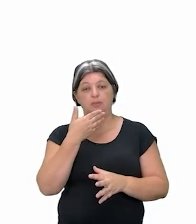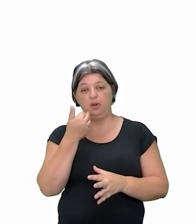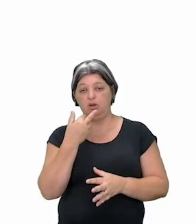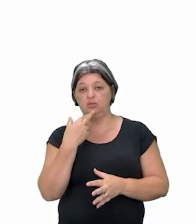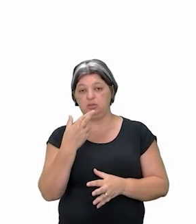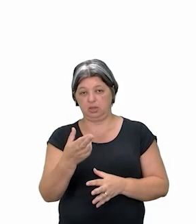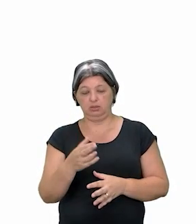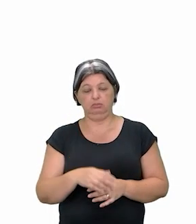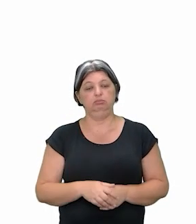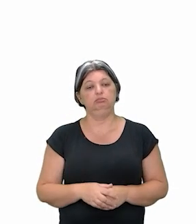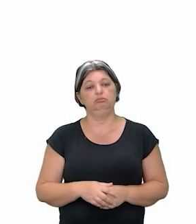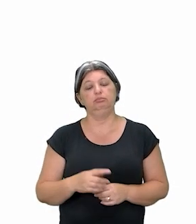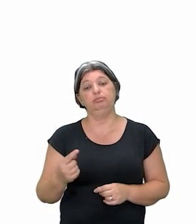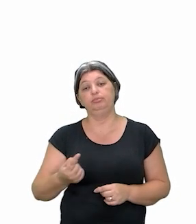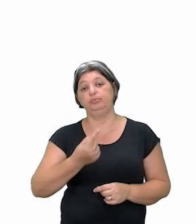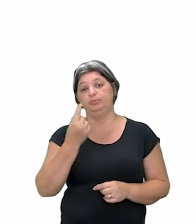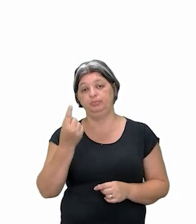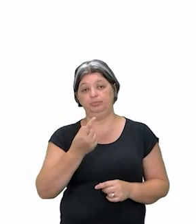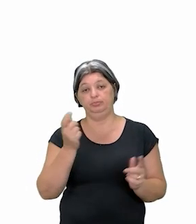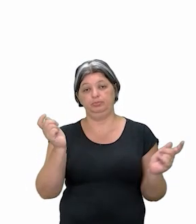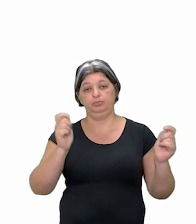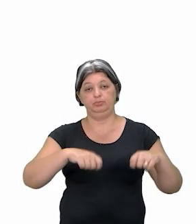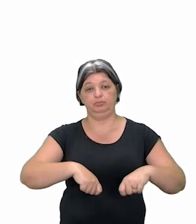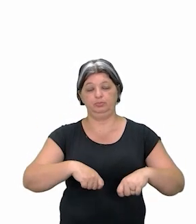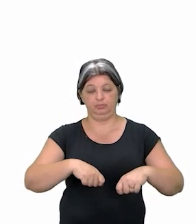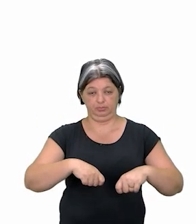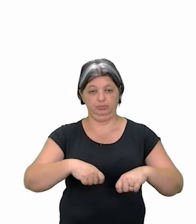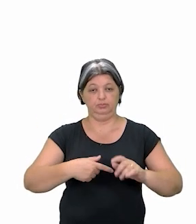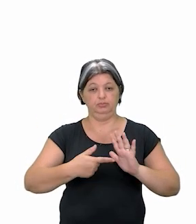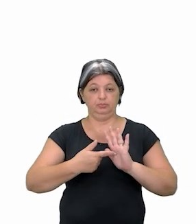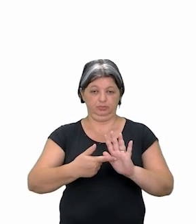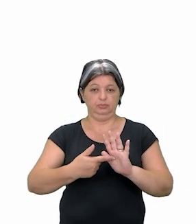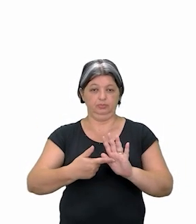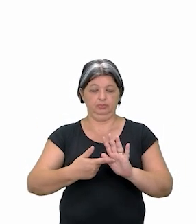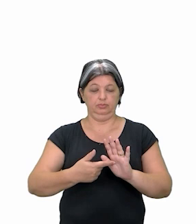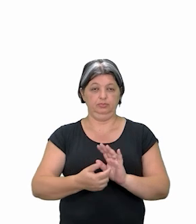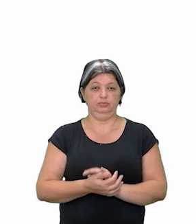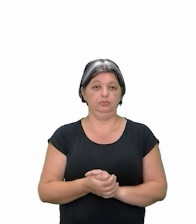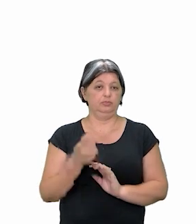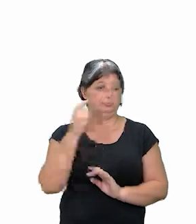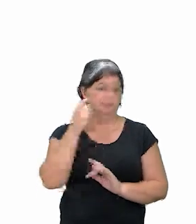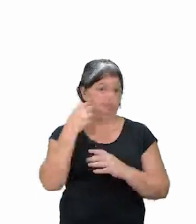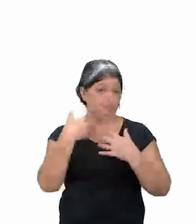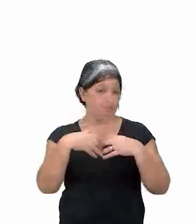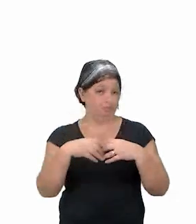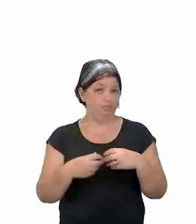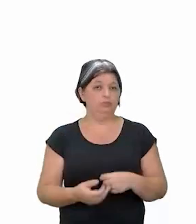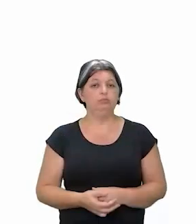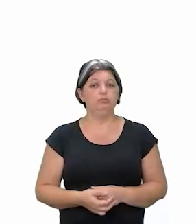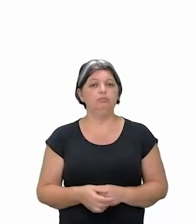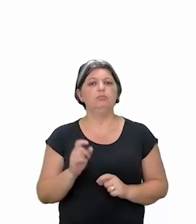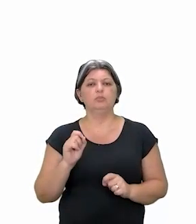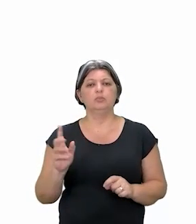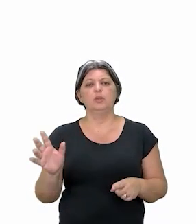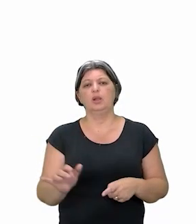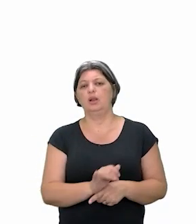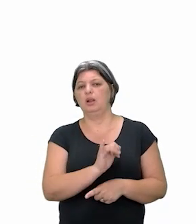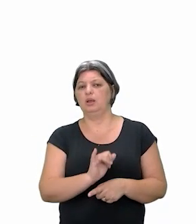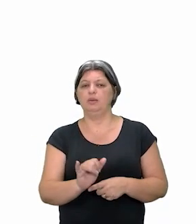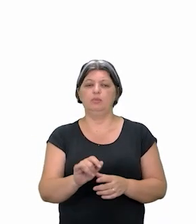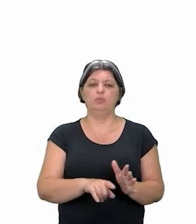por exemplo, a primeira possibilidade aí que a avaliação pode nos trazer é traçar diagnósticos